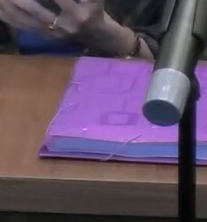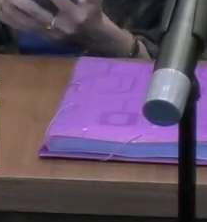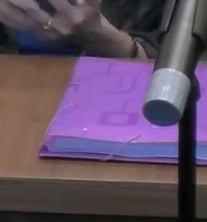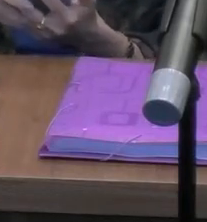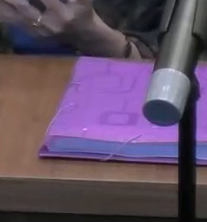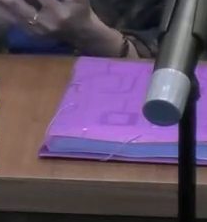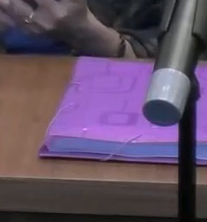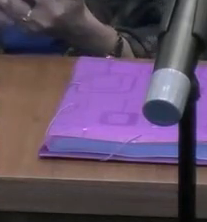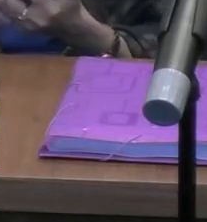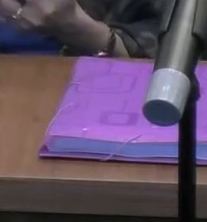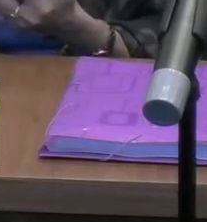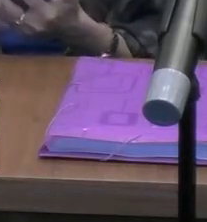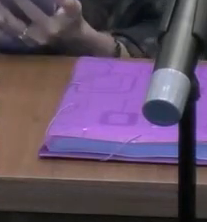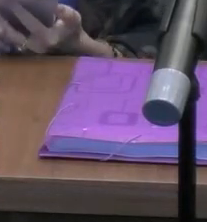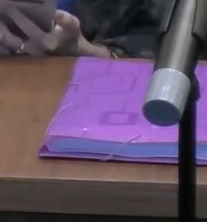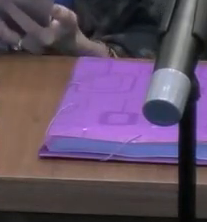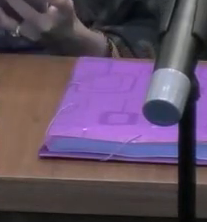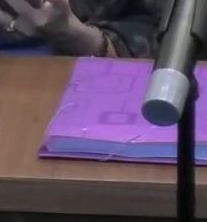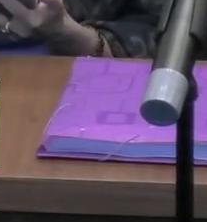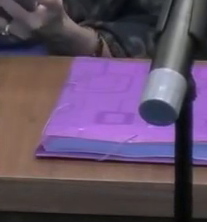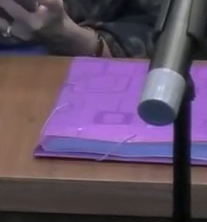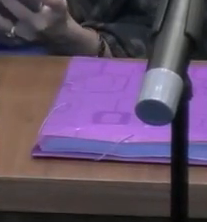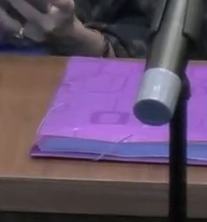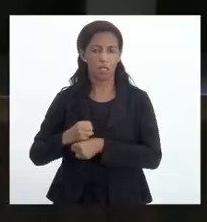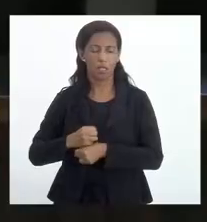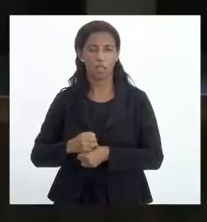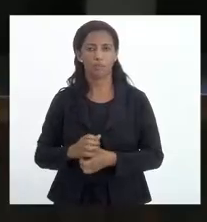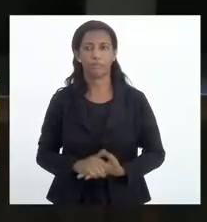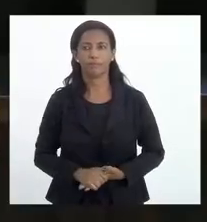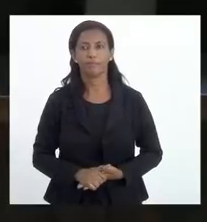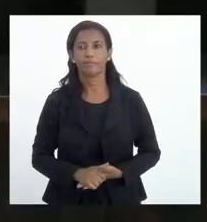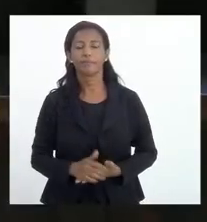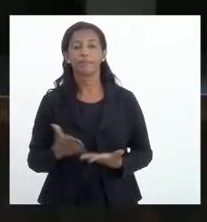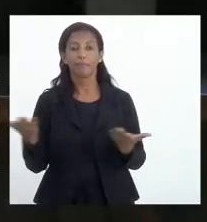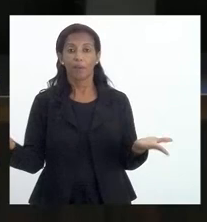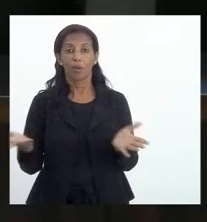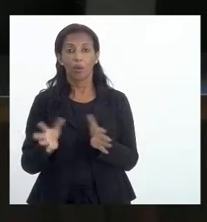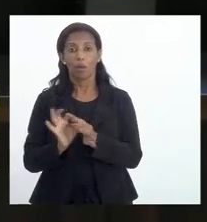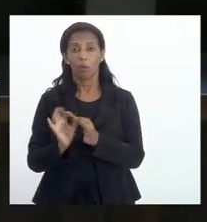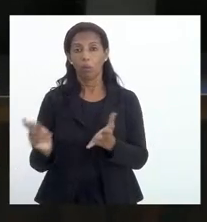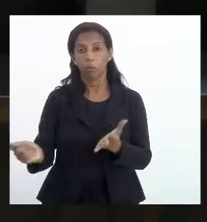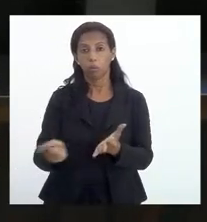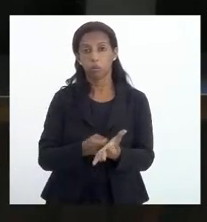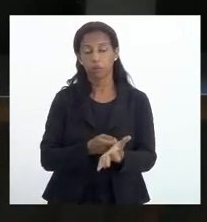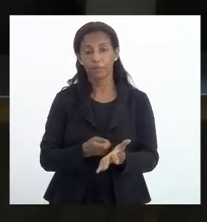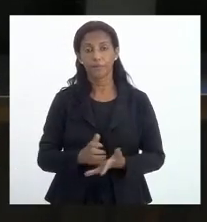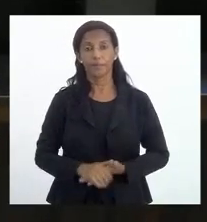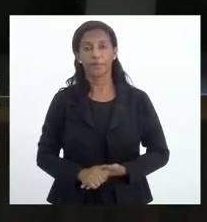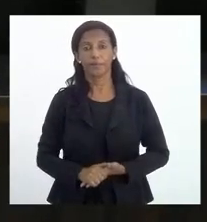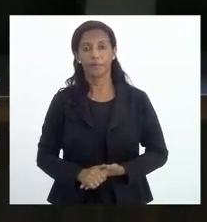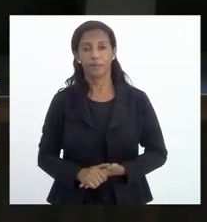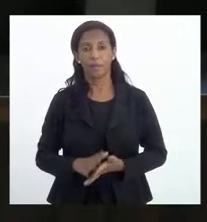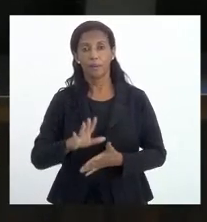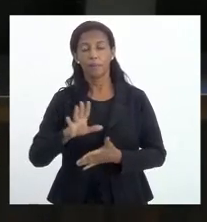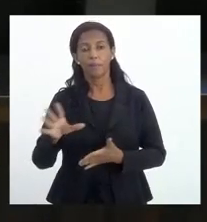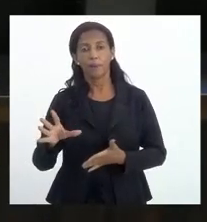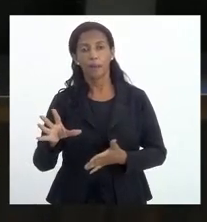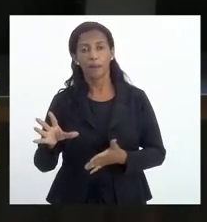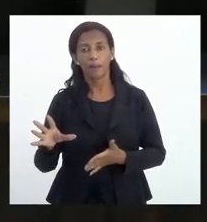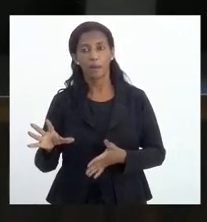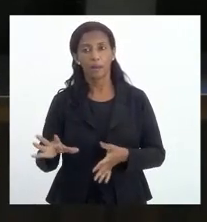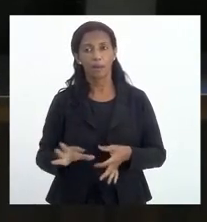regime já extinto, que foi de 3 anos. Agora, uma autorização para aderir ao regime